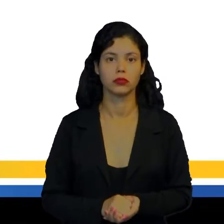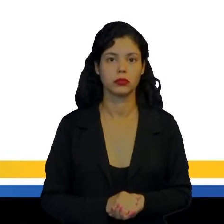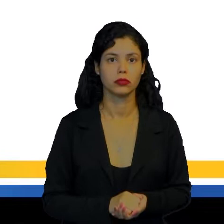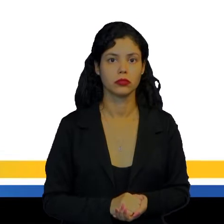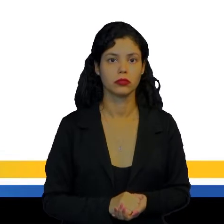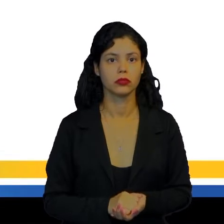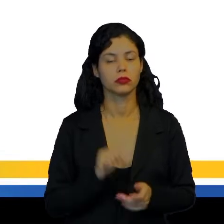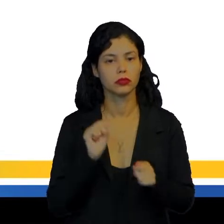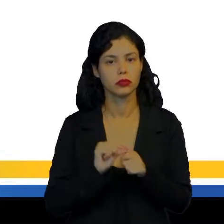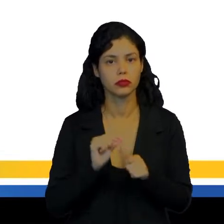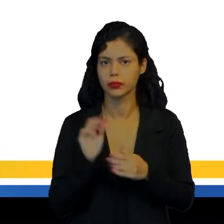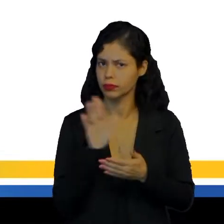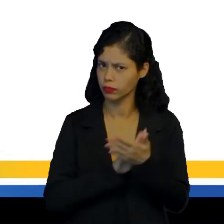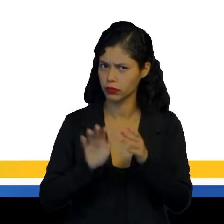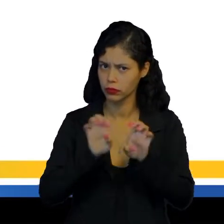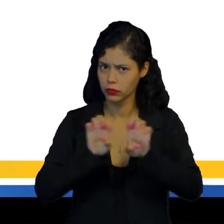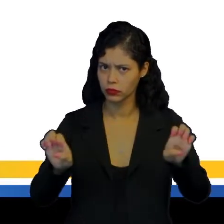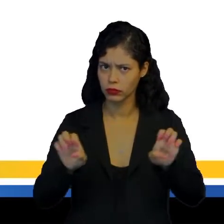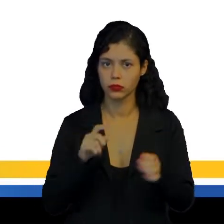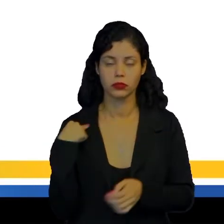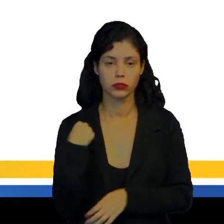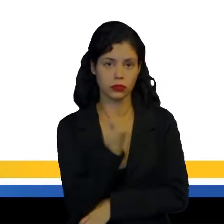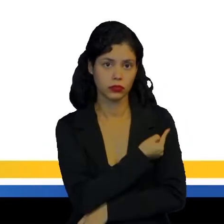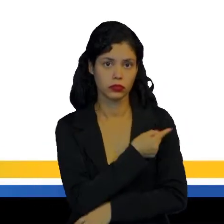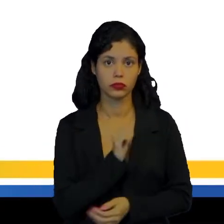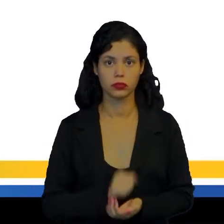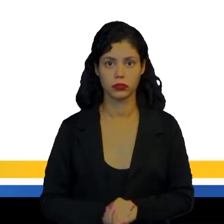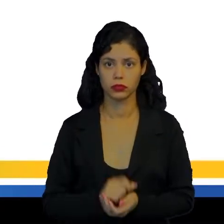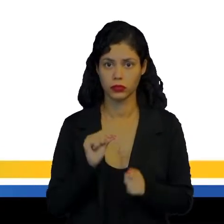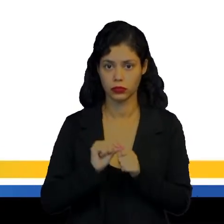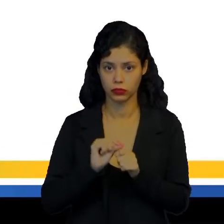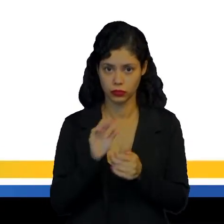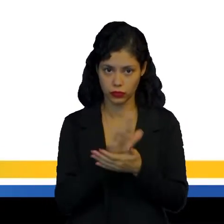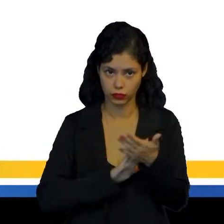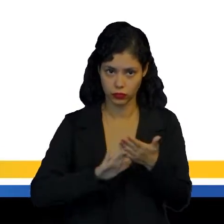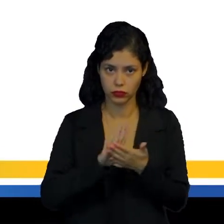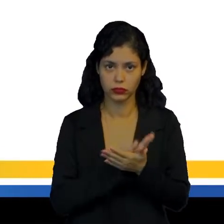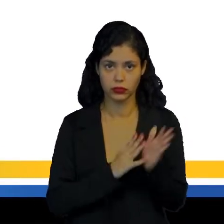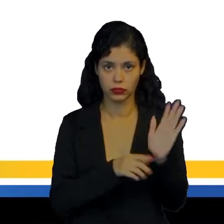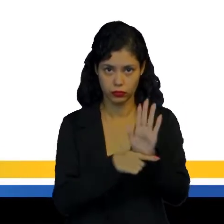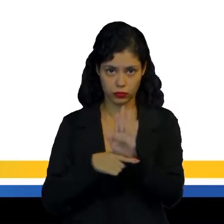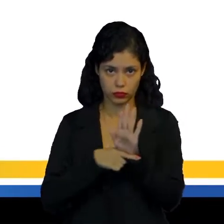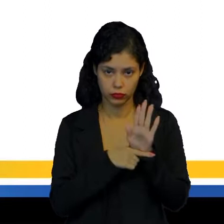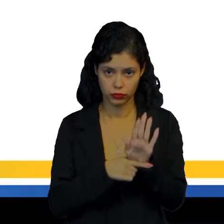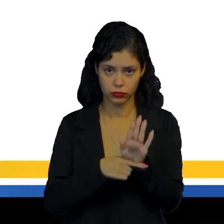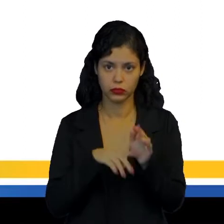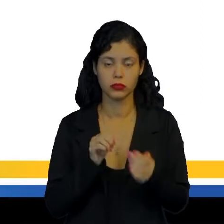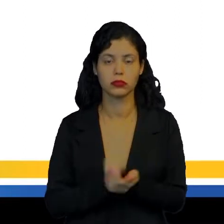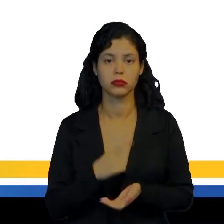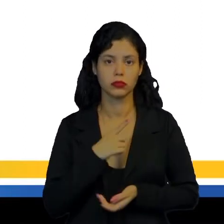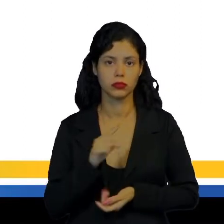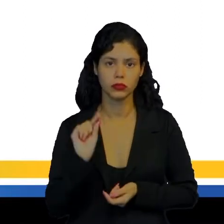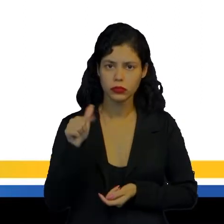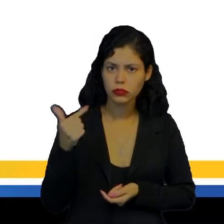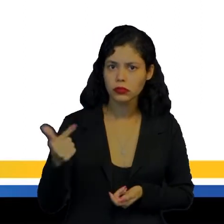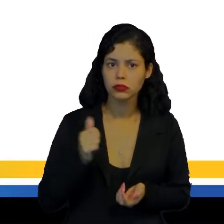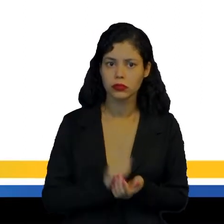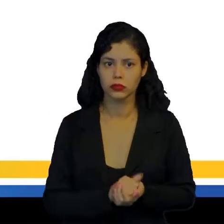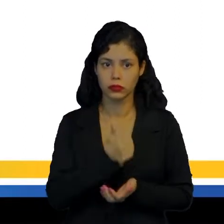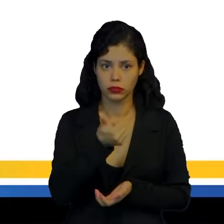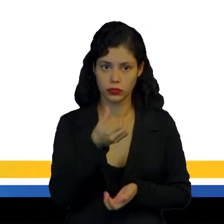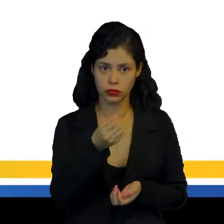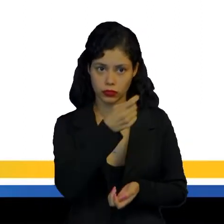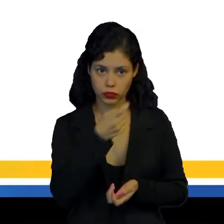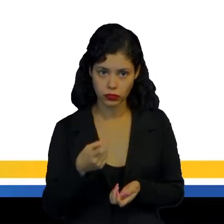nós não vamos fazer nenhuma equação, não vamos fazer nada, só a amostra. Temos aí uma outra,